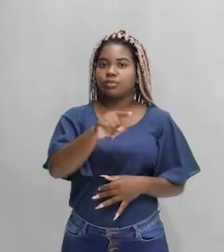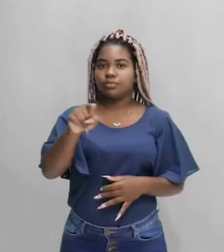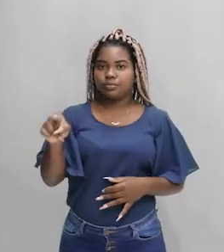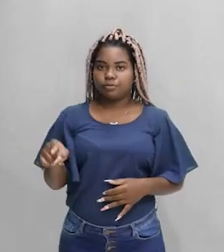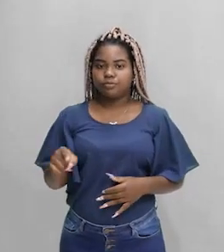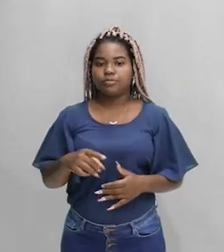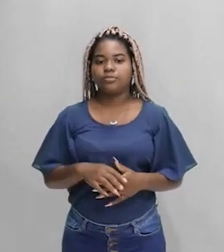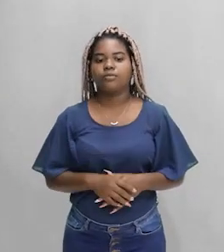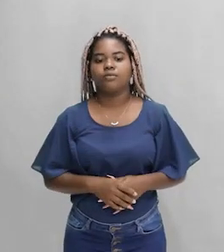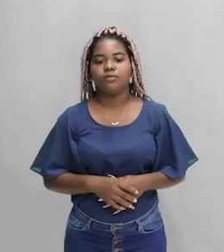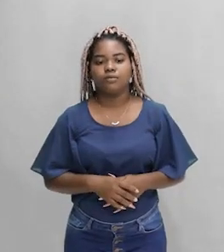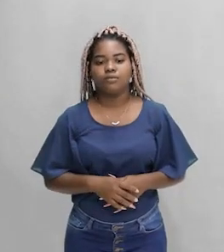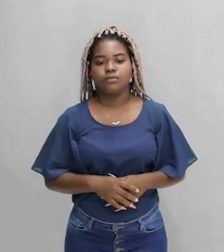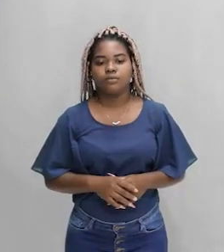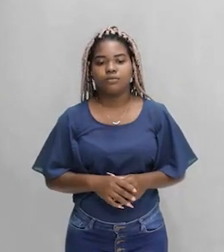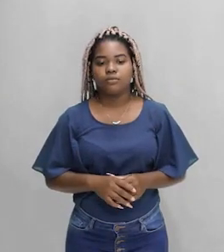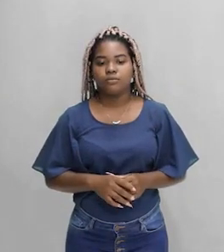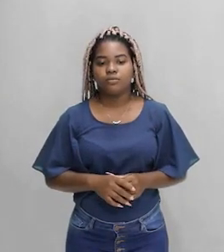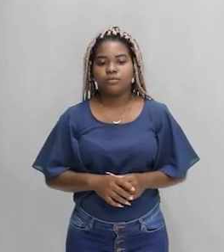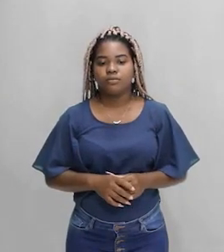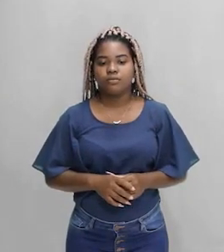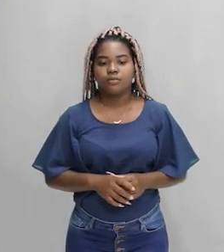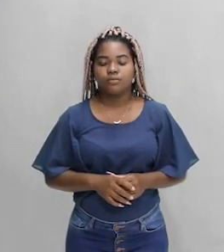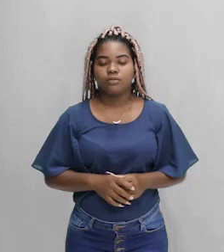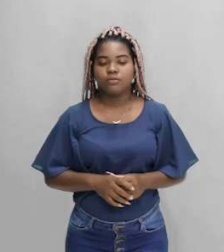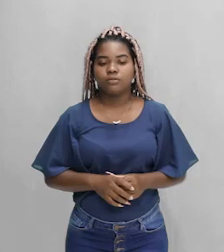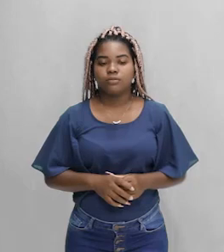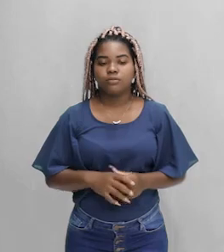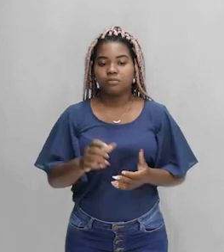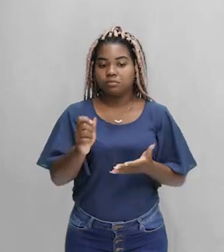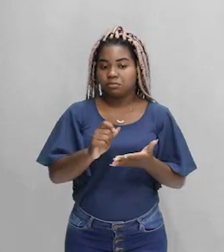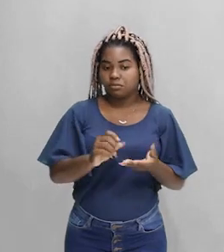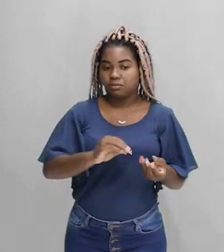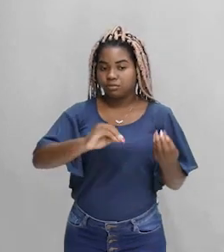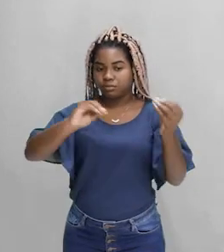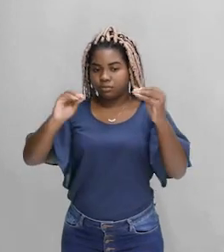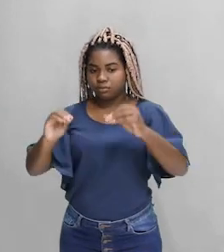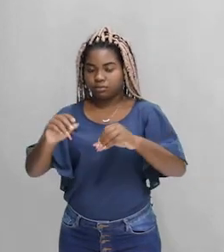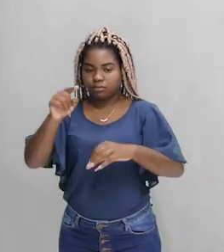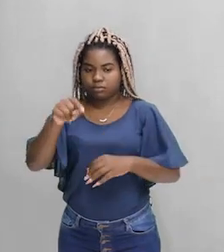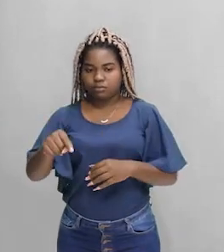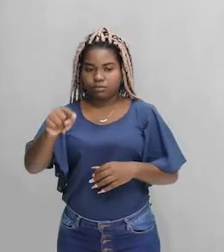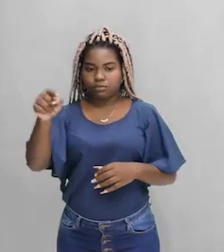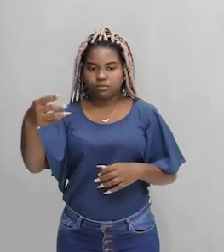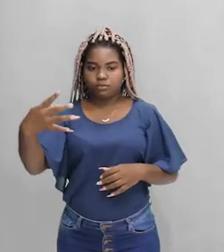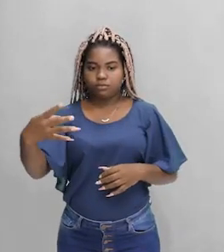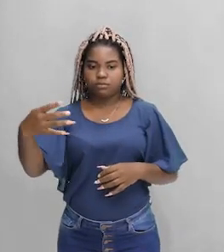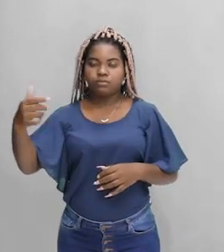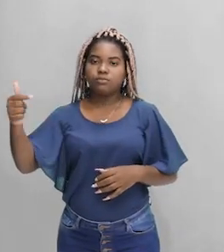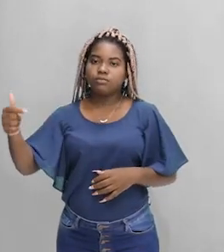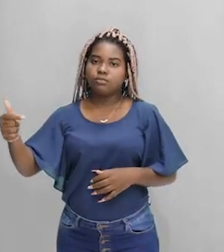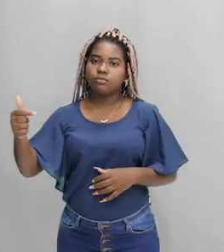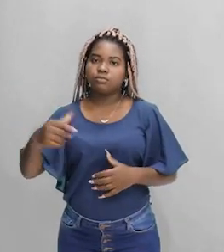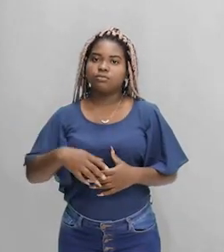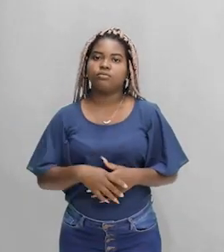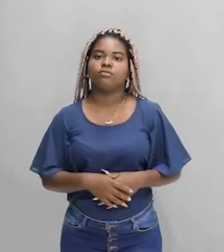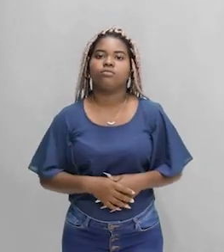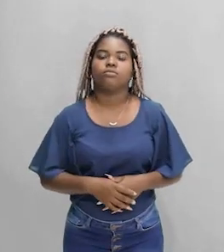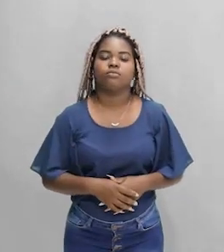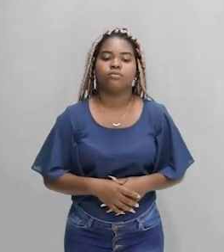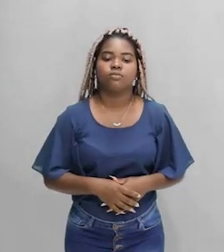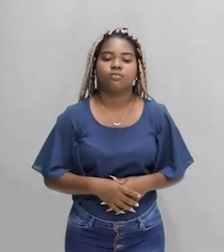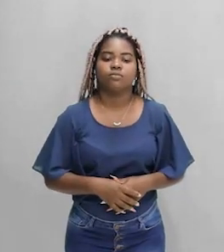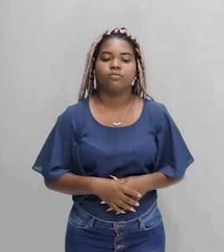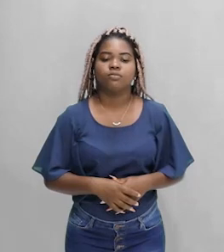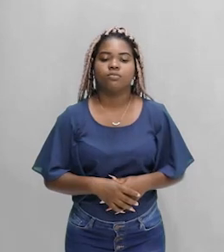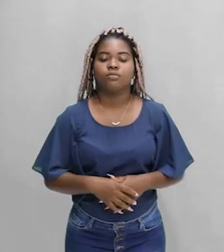formato fracionário, expoente fracionário, nós reescrevemos com radical e ficou como? Raiz quadrada